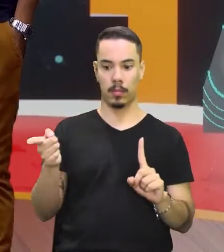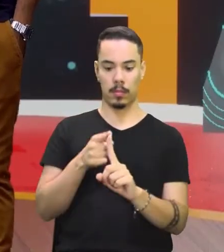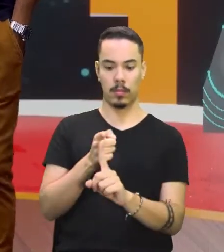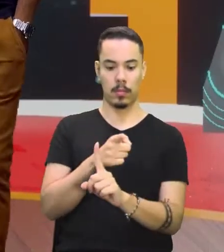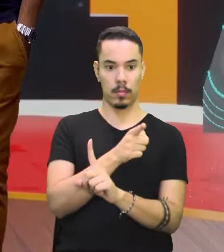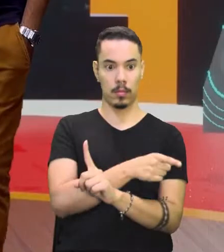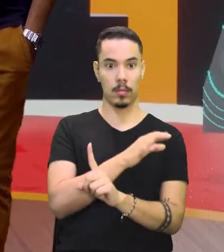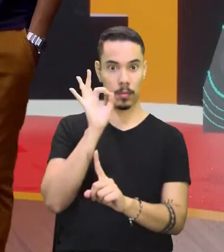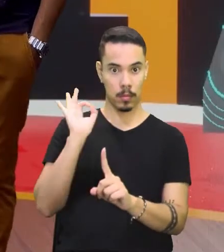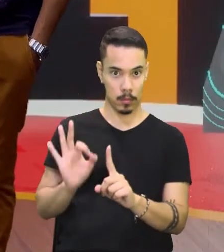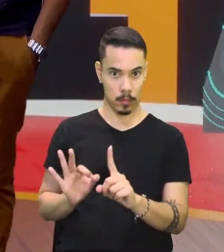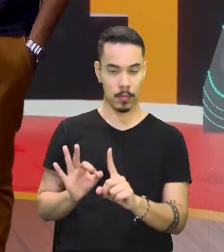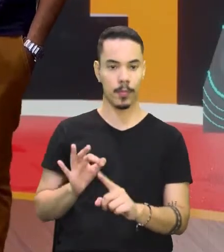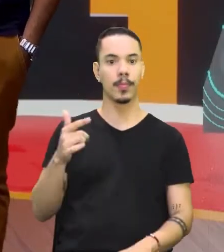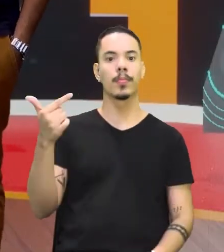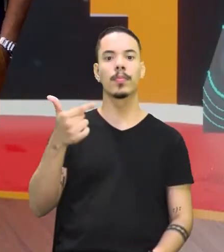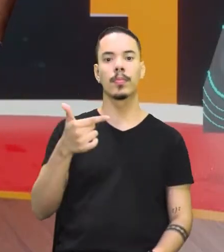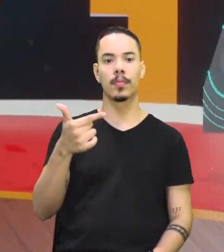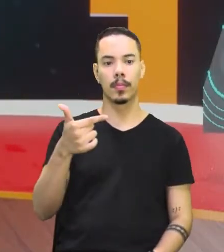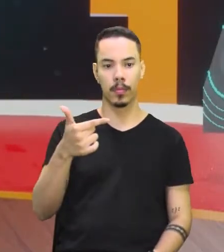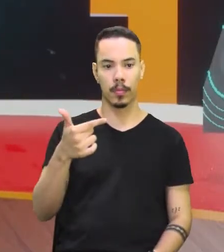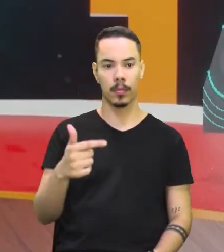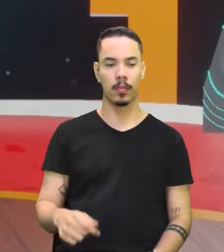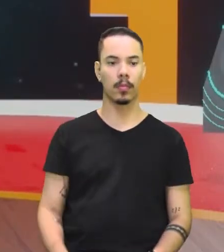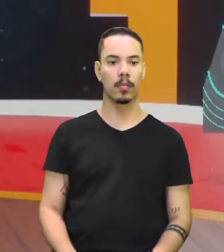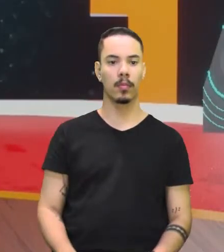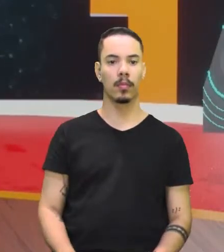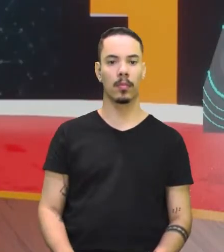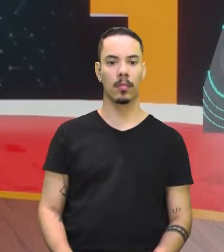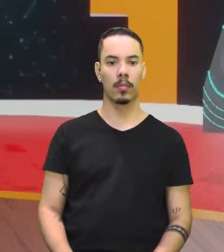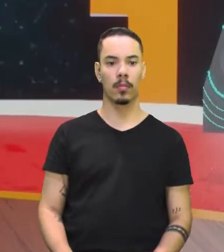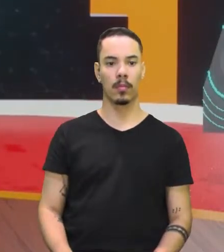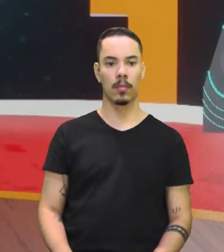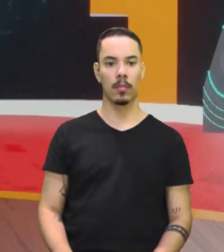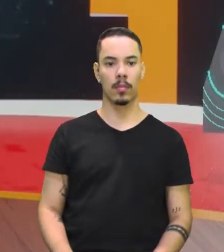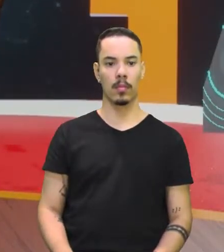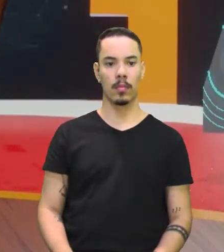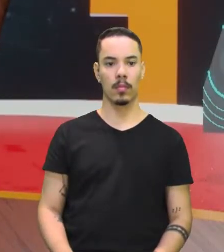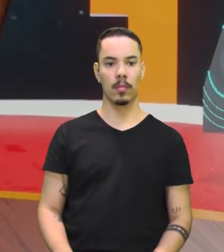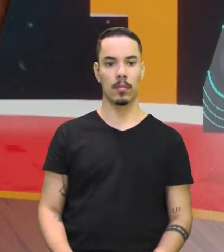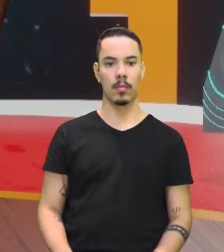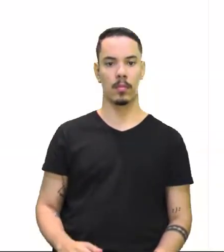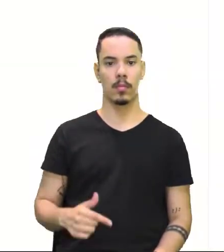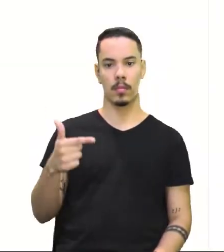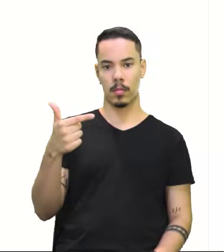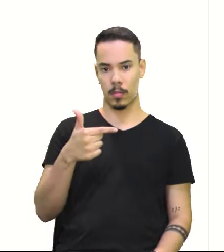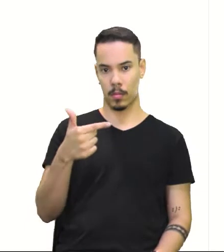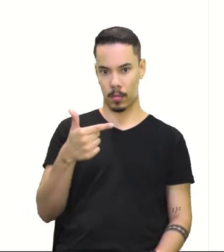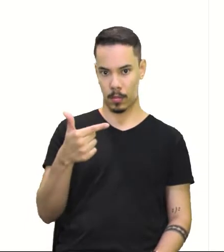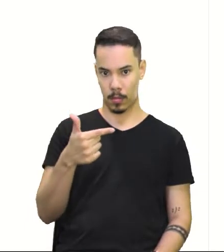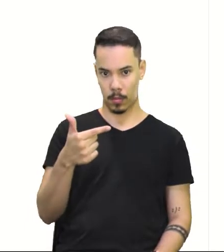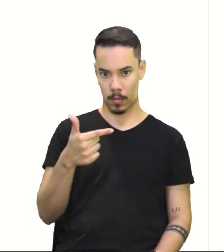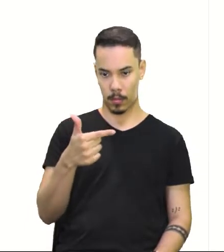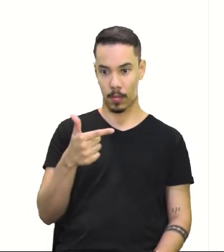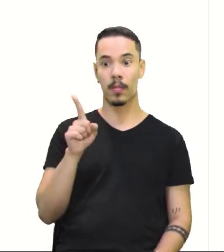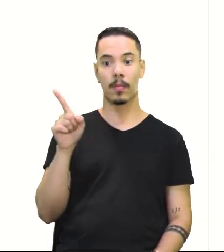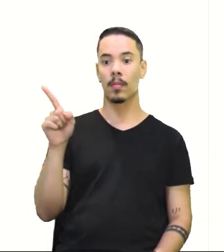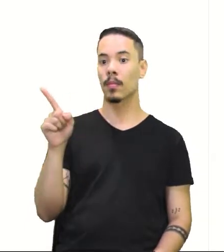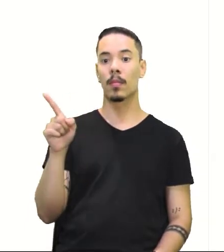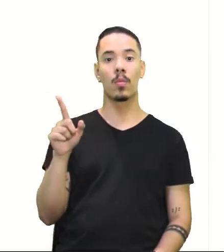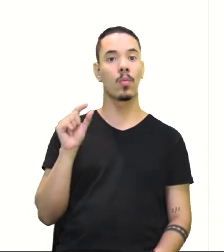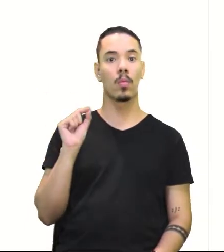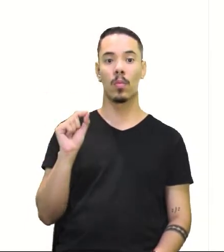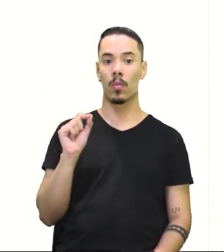bem? Segundo passo, bora ver? No segundo passo, olha lá. No segundo passo, na telinha, a gente vai ver o